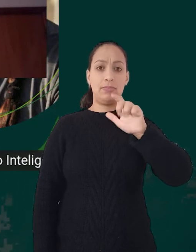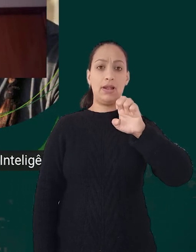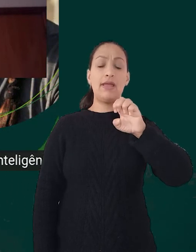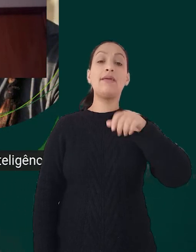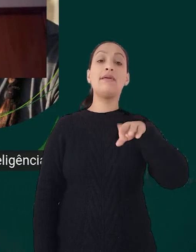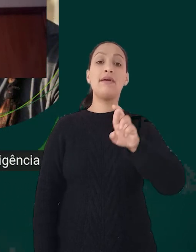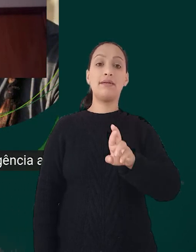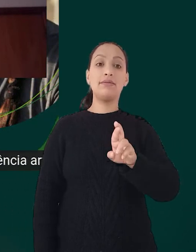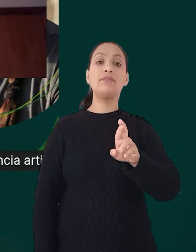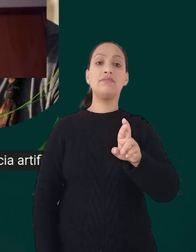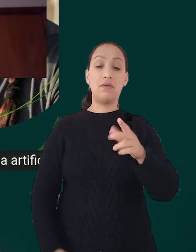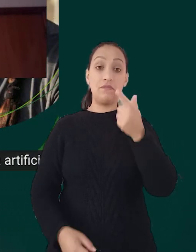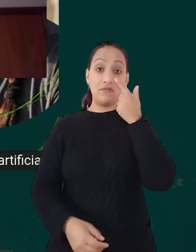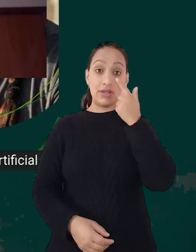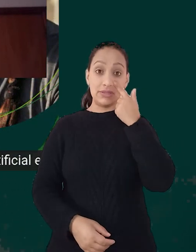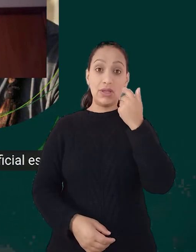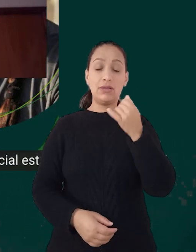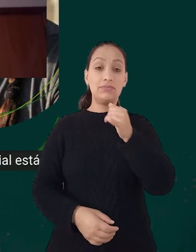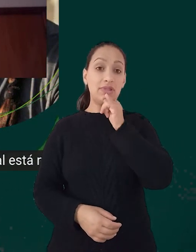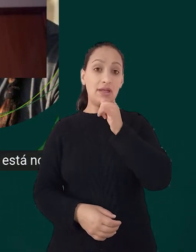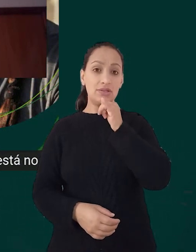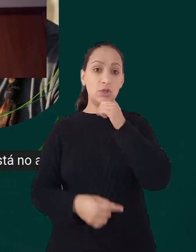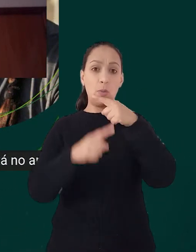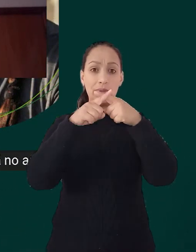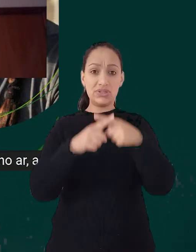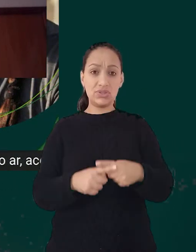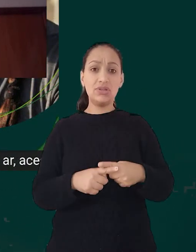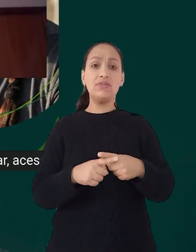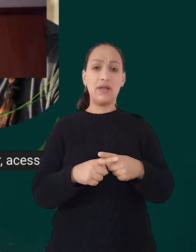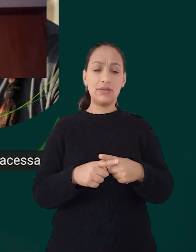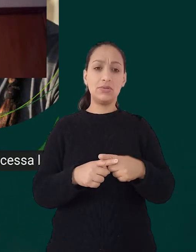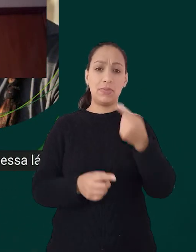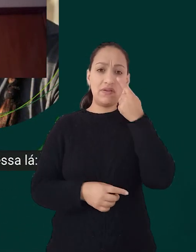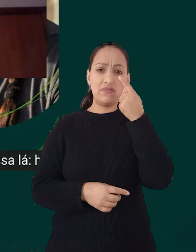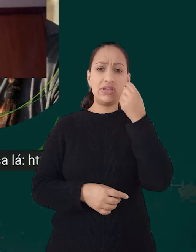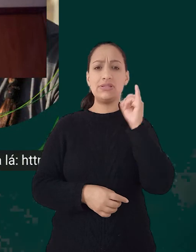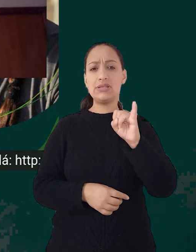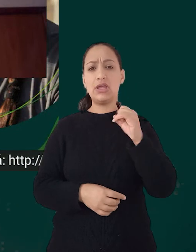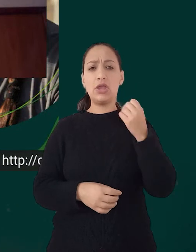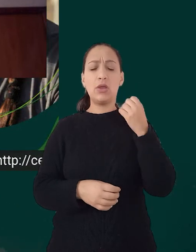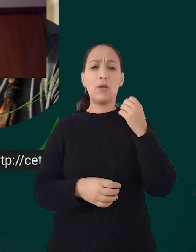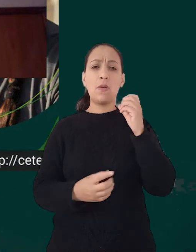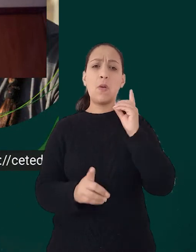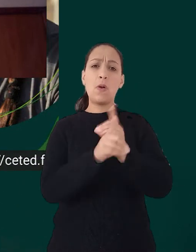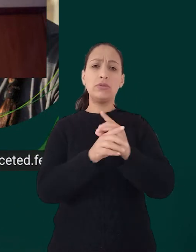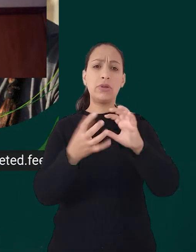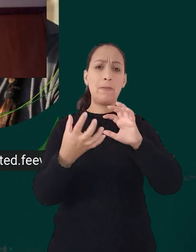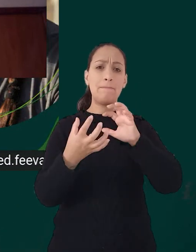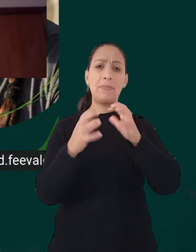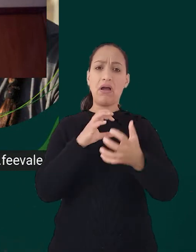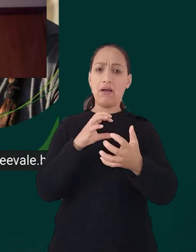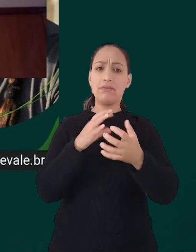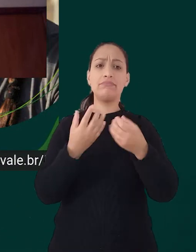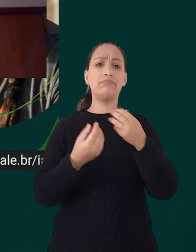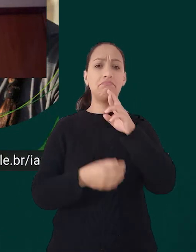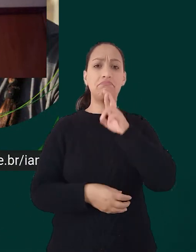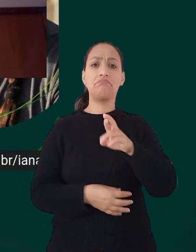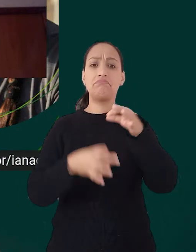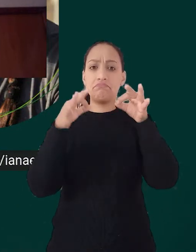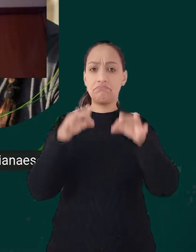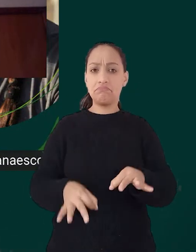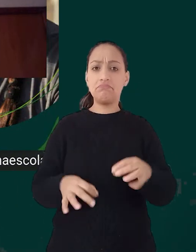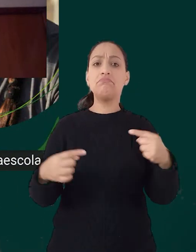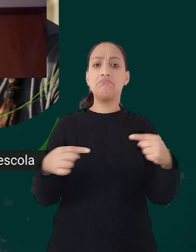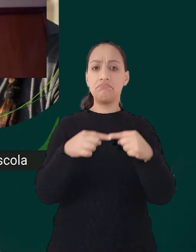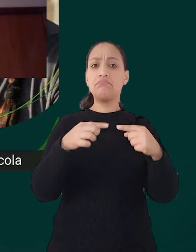mesmo, como seria a competitividade do jogo, para ver se encontra algum bug, se a resposta está adequada. Então,